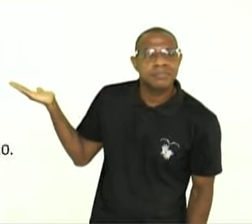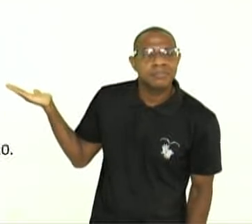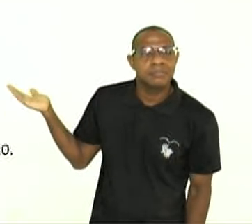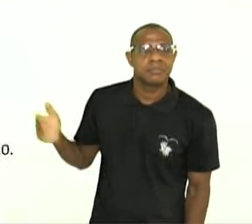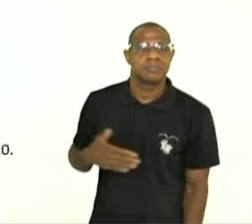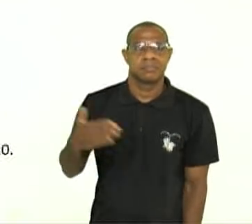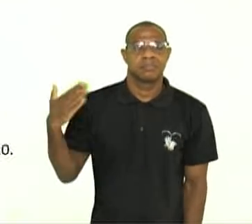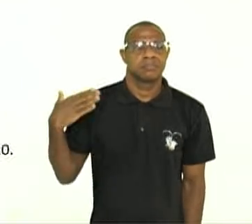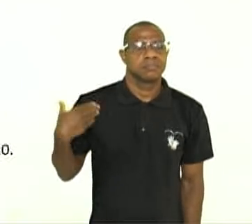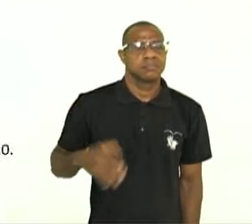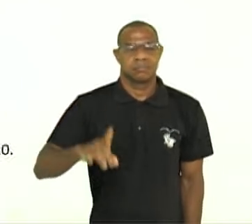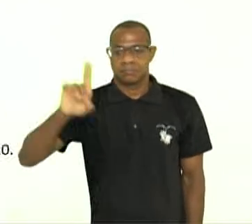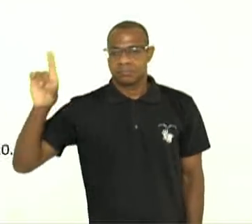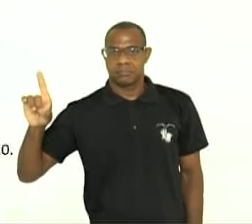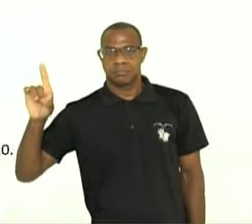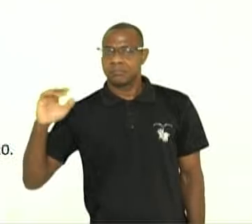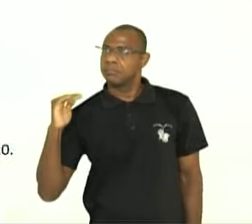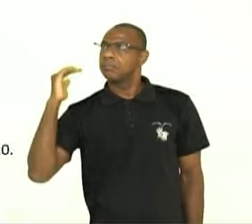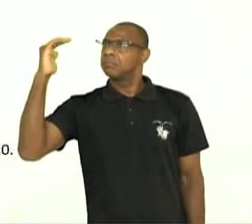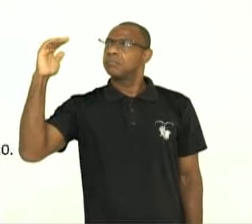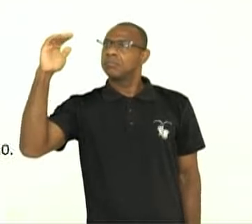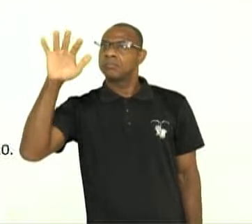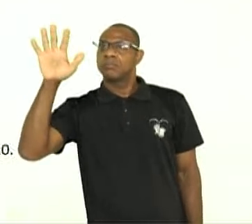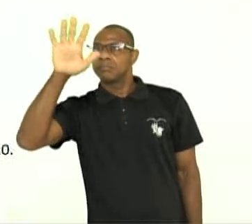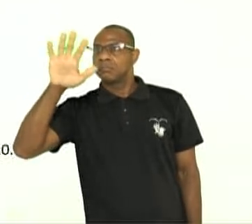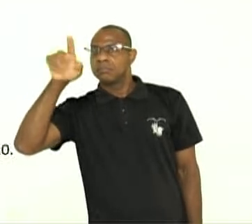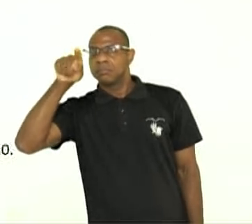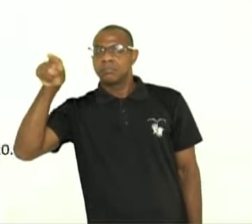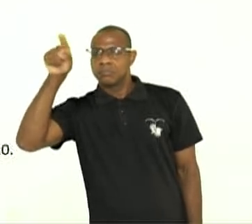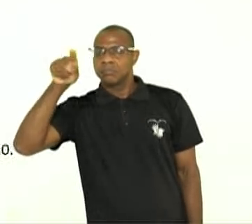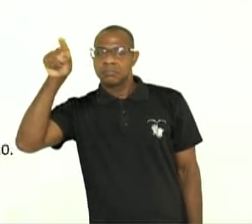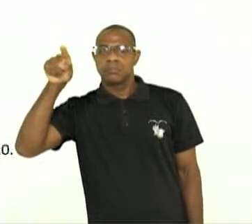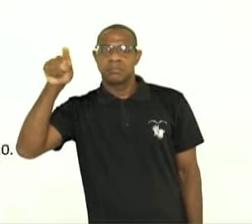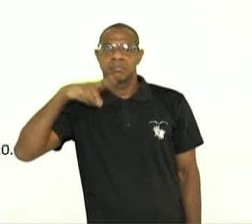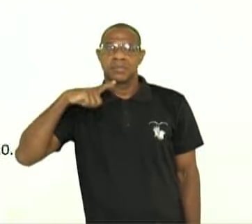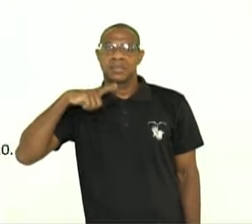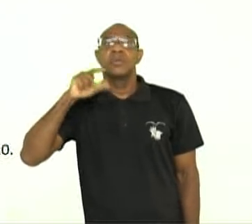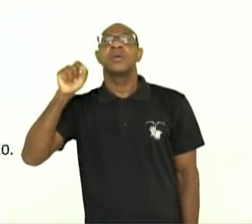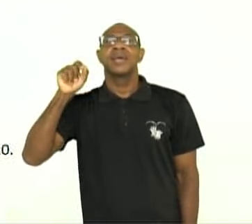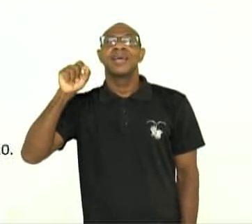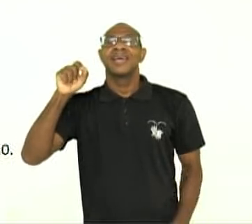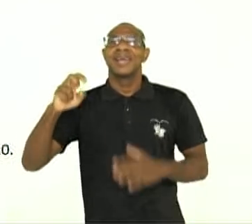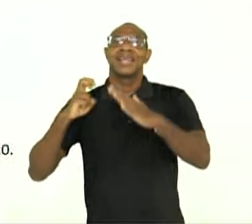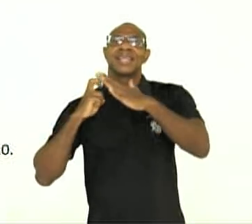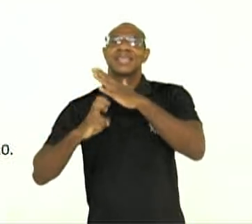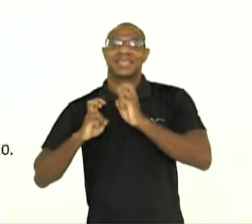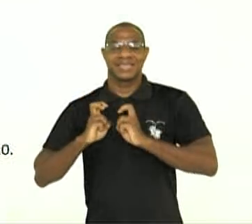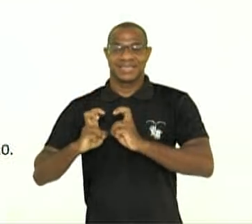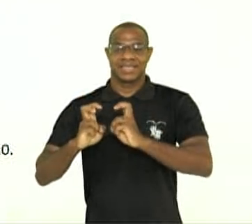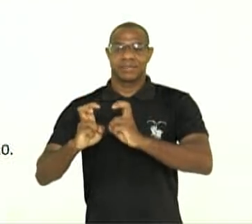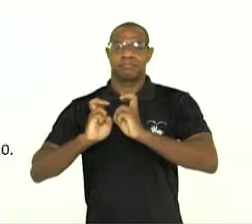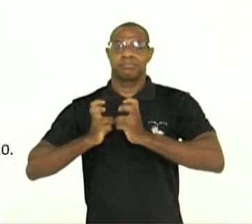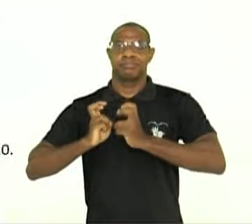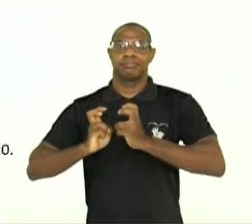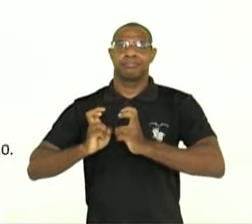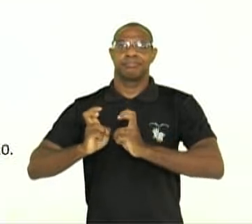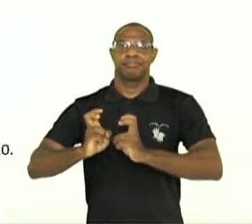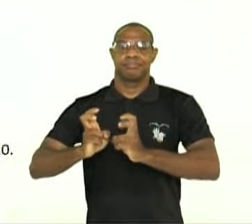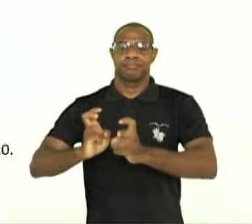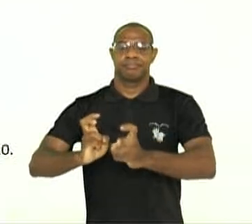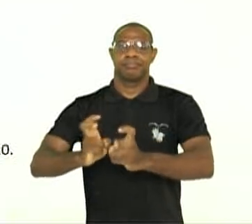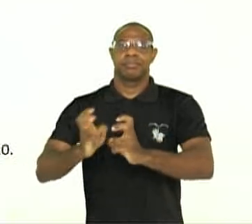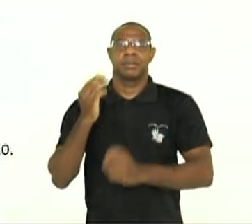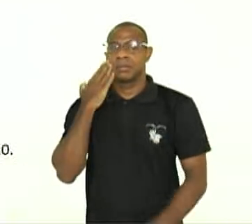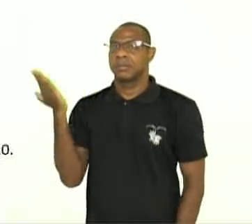lado direito mais acima, volta aí na sua tela agora, você vai ver aí um trem passando, então ferrovia. Logo ao lado do trem